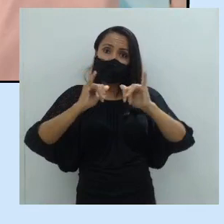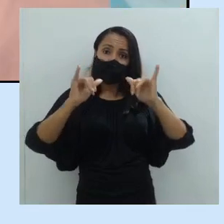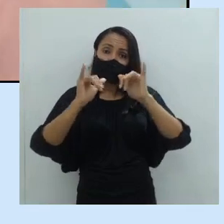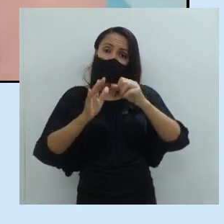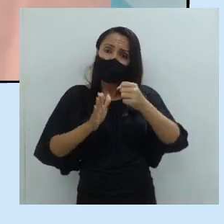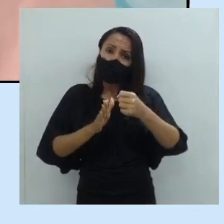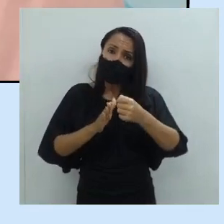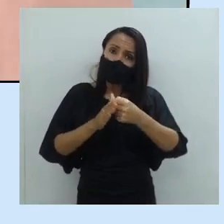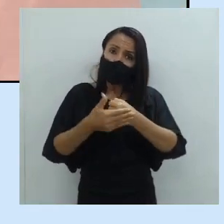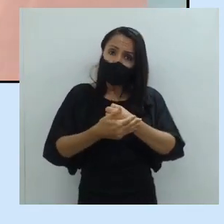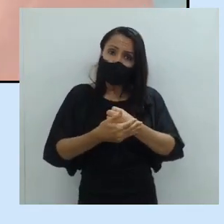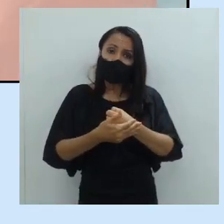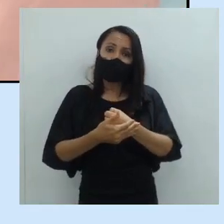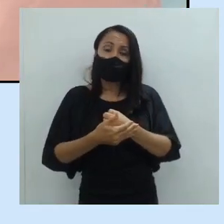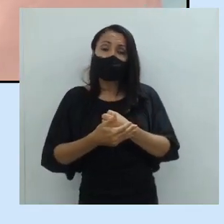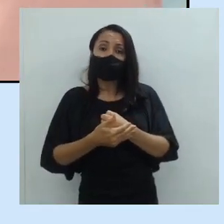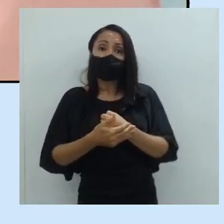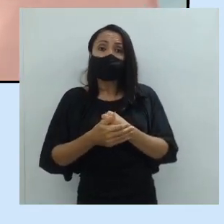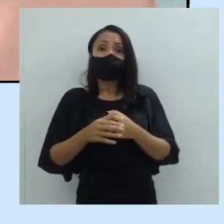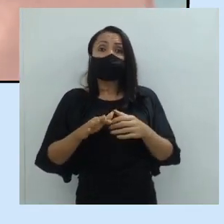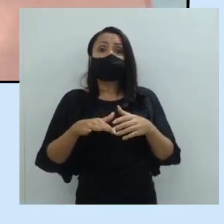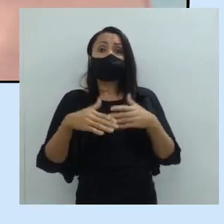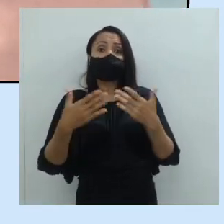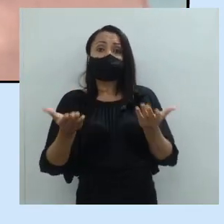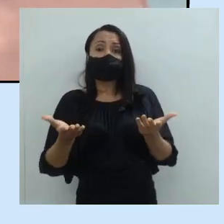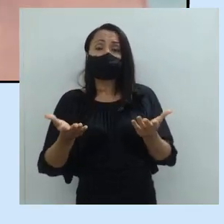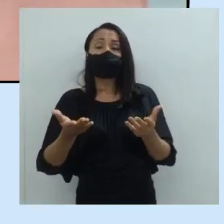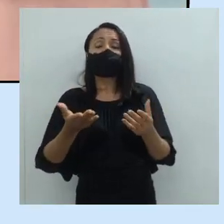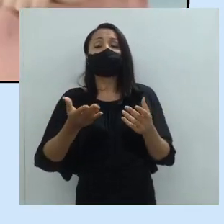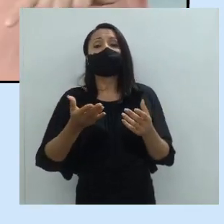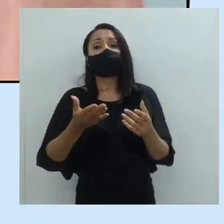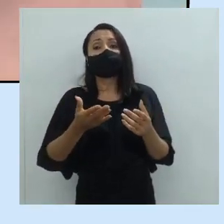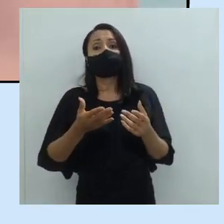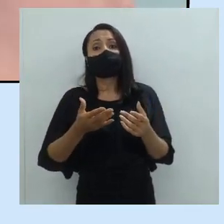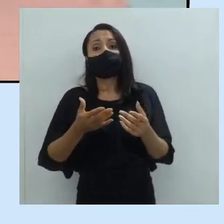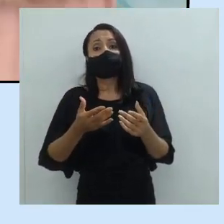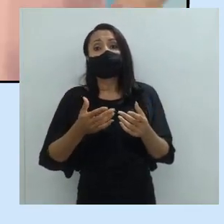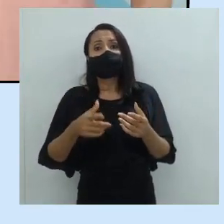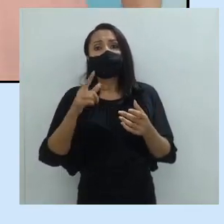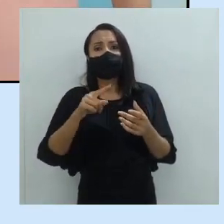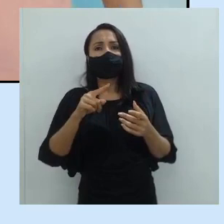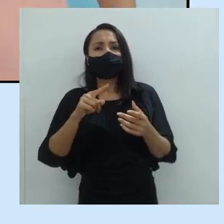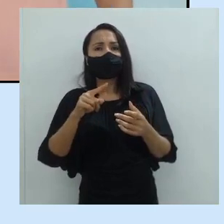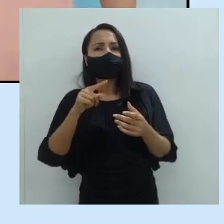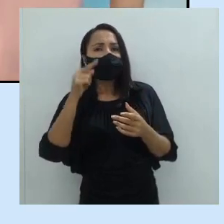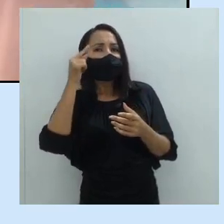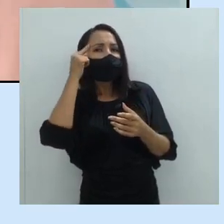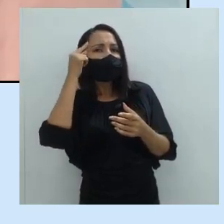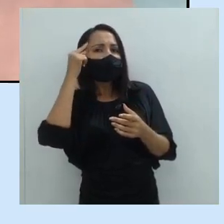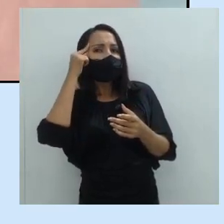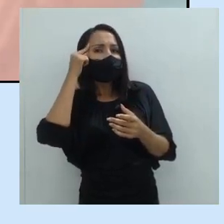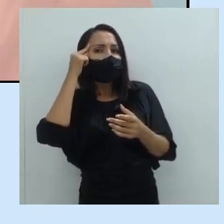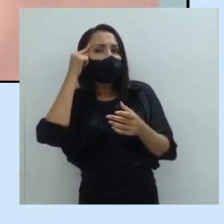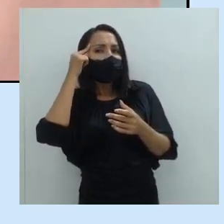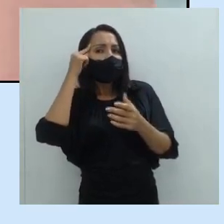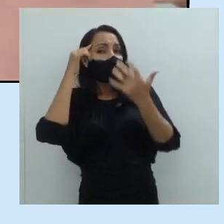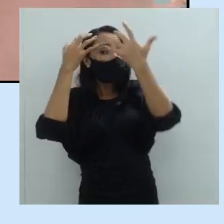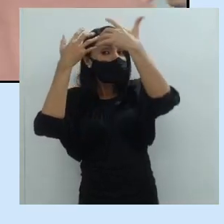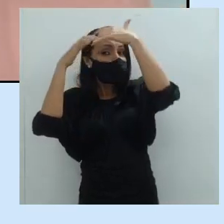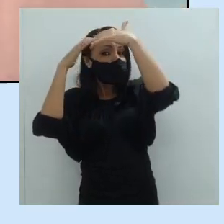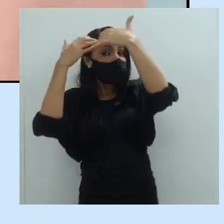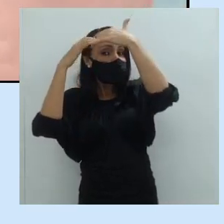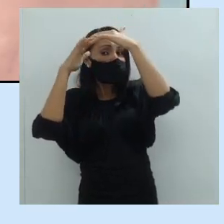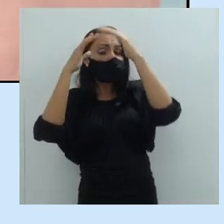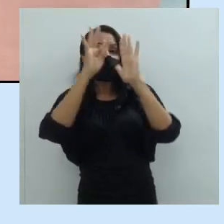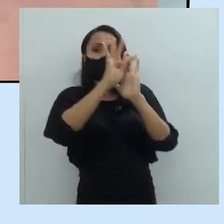implícitas são aquelas que estão justamente na intenção do texto e não no dito,